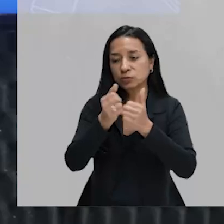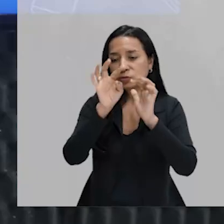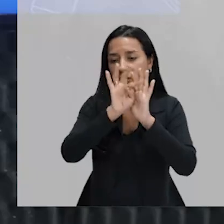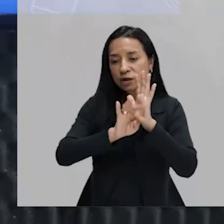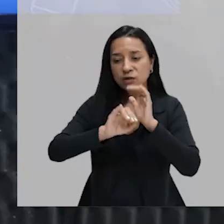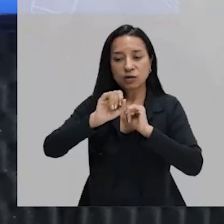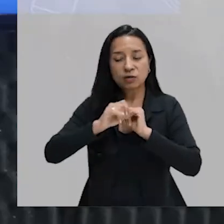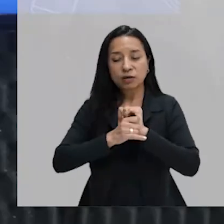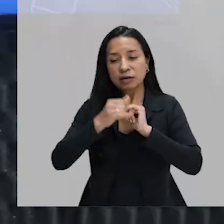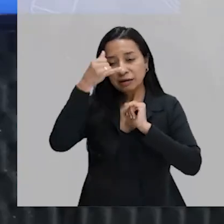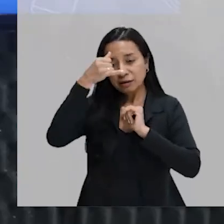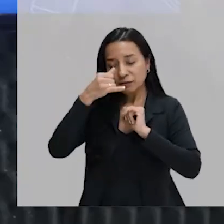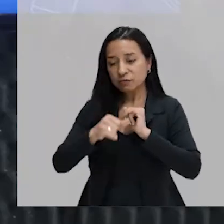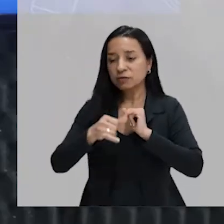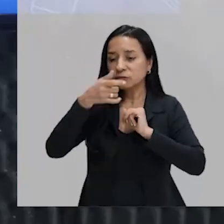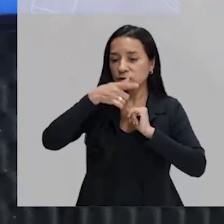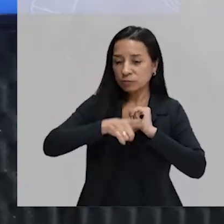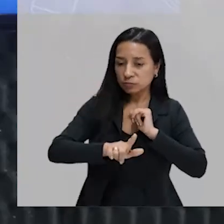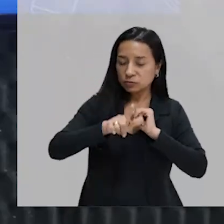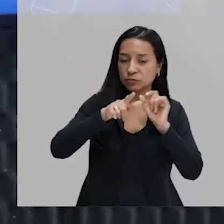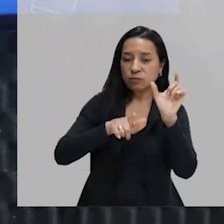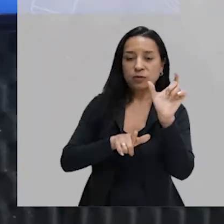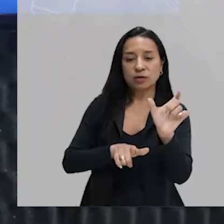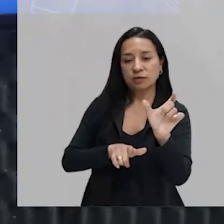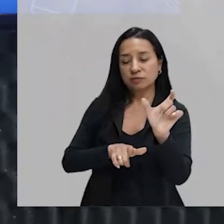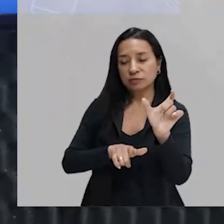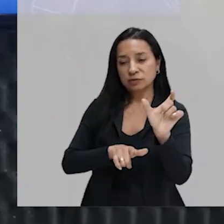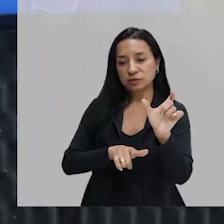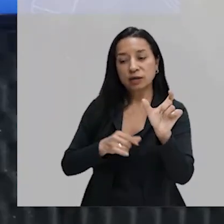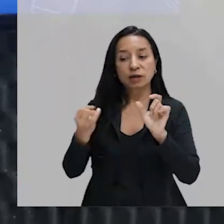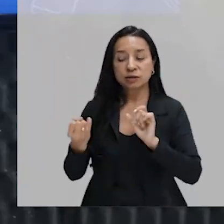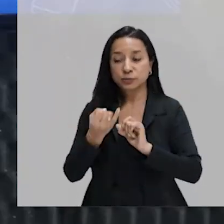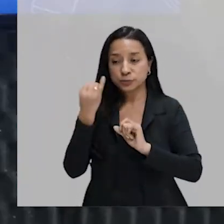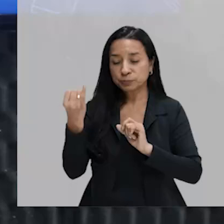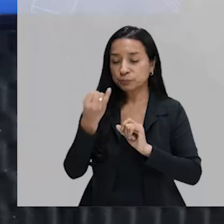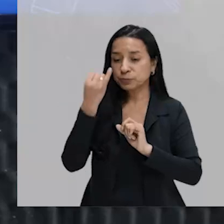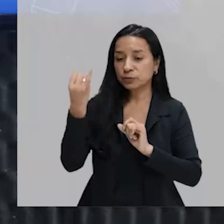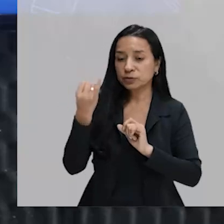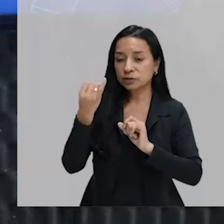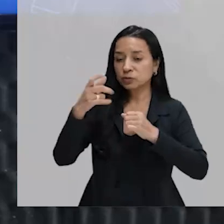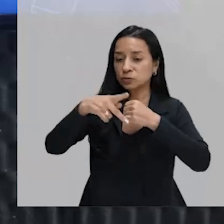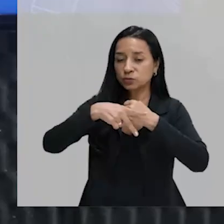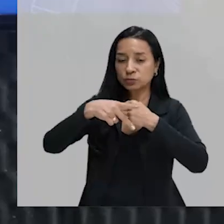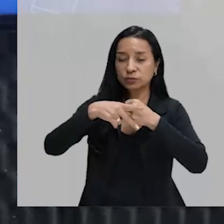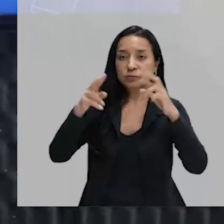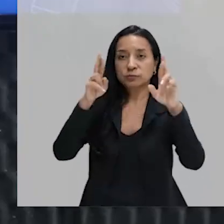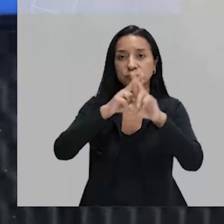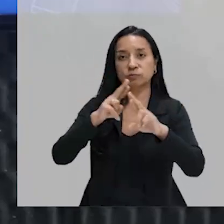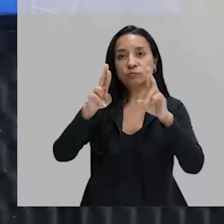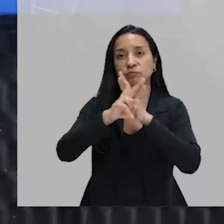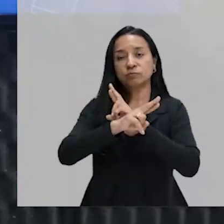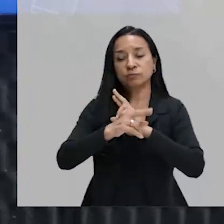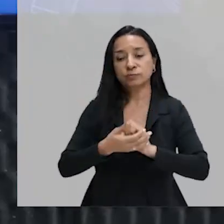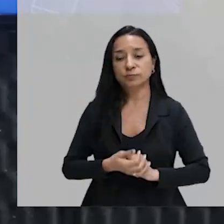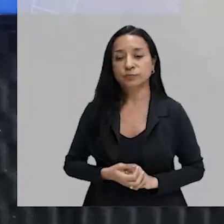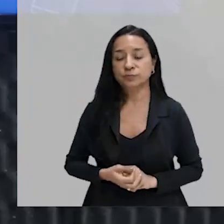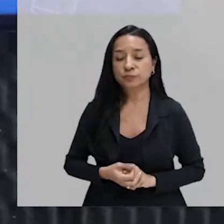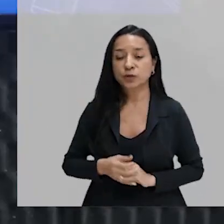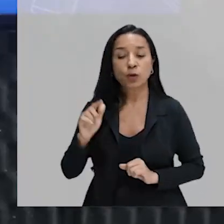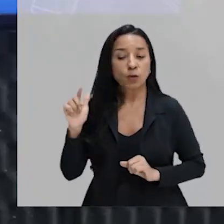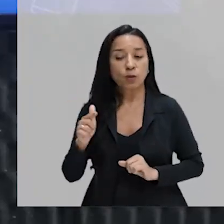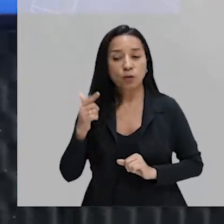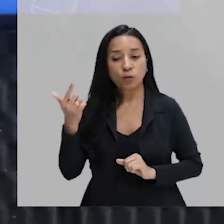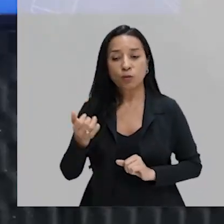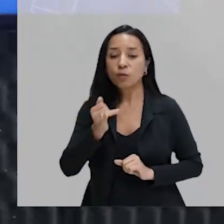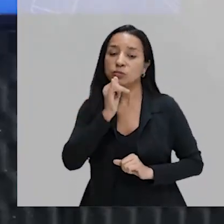essa repetição. Então, são elementos de coesão importantíssimos, os pronomes relativos, né? Outro